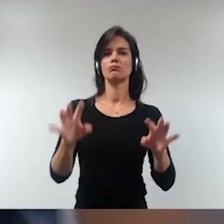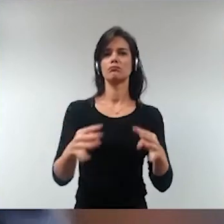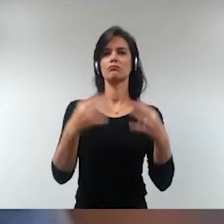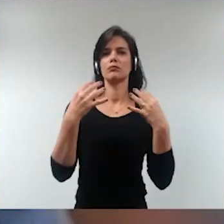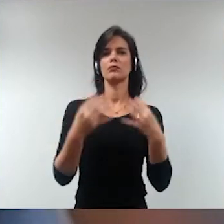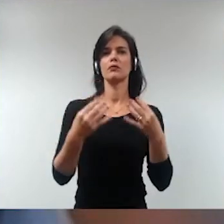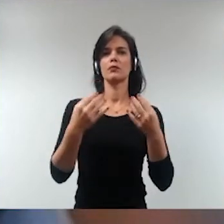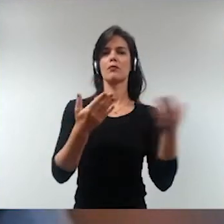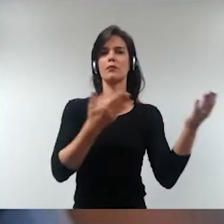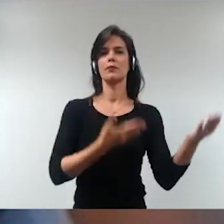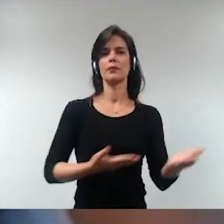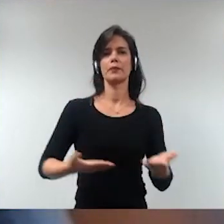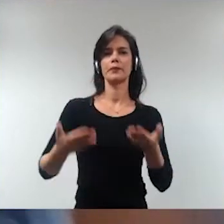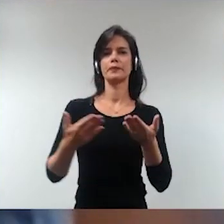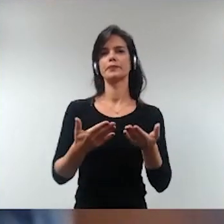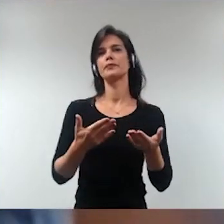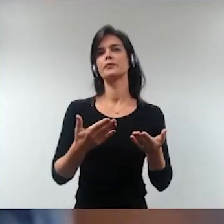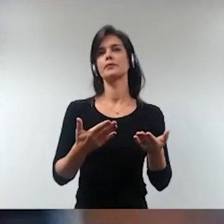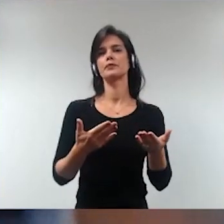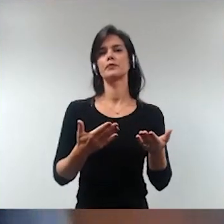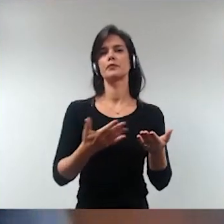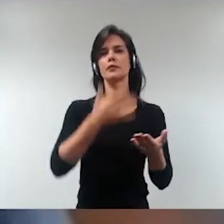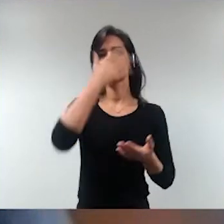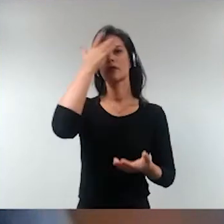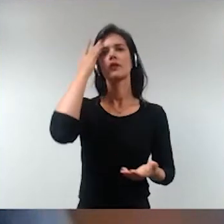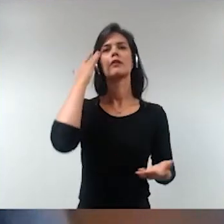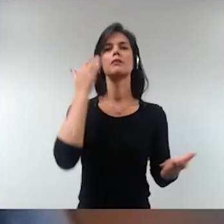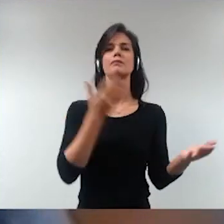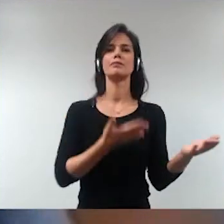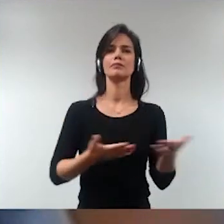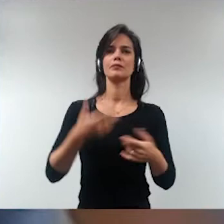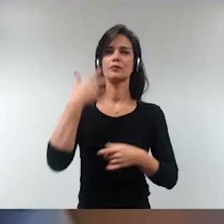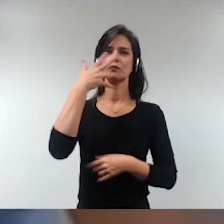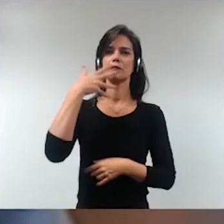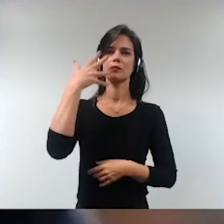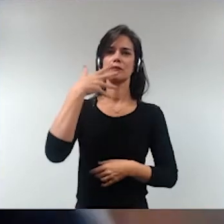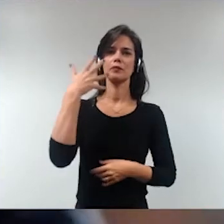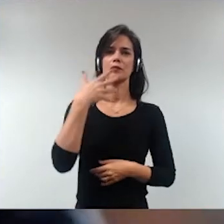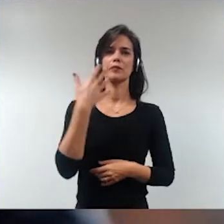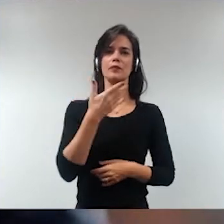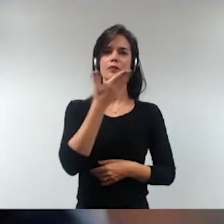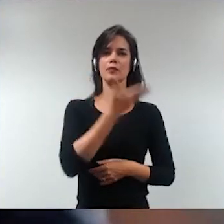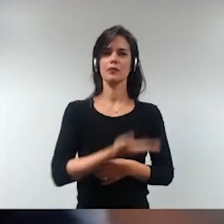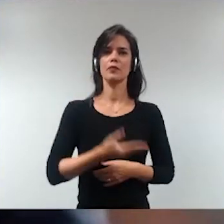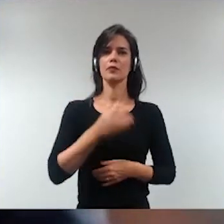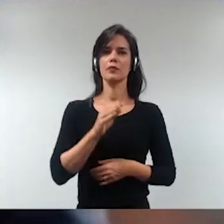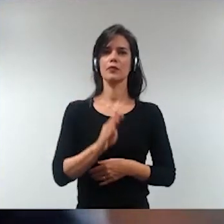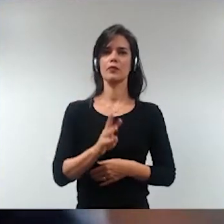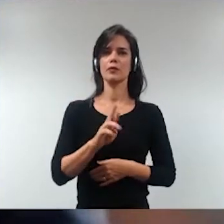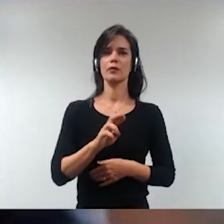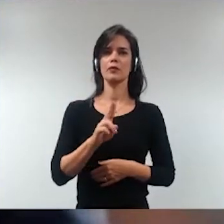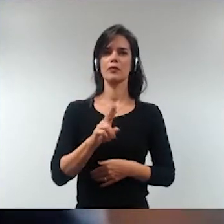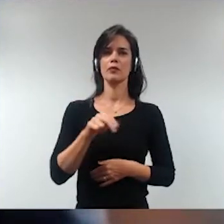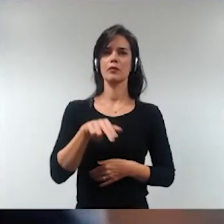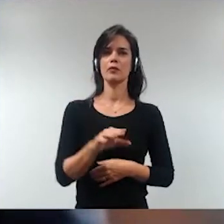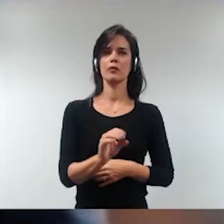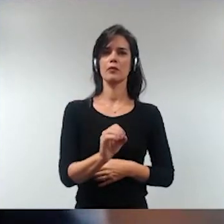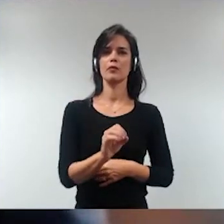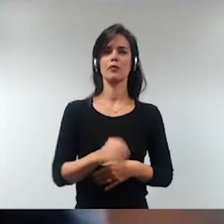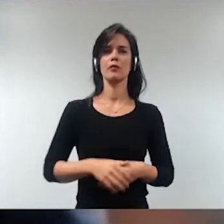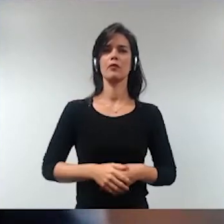a palavra aos que vêm a brilhantar o painel, efetivamente. Bruno.